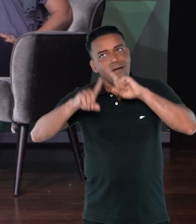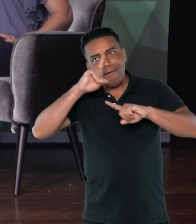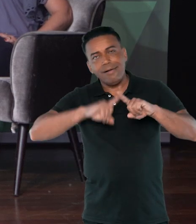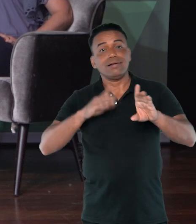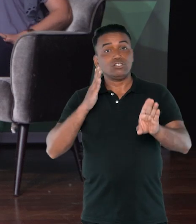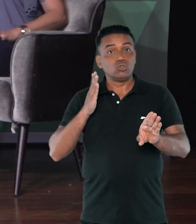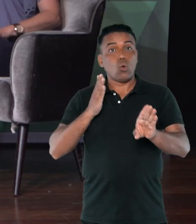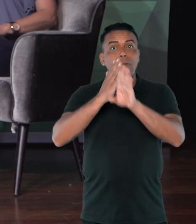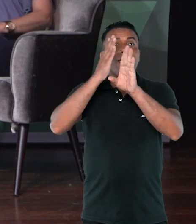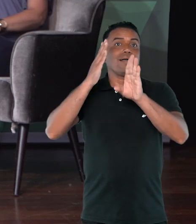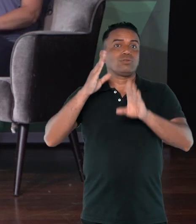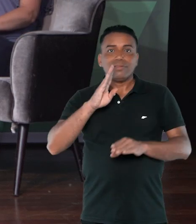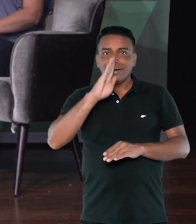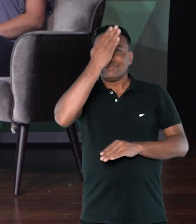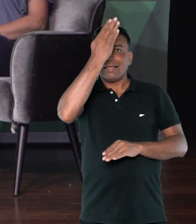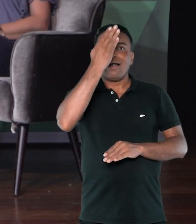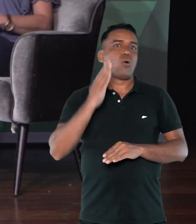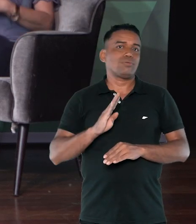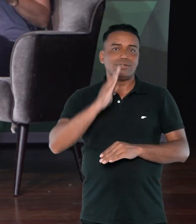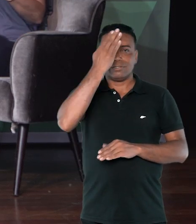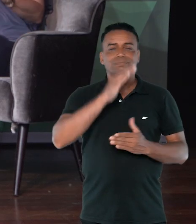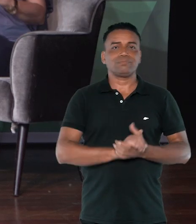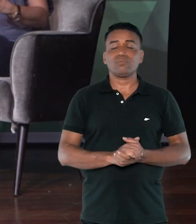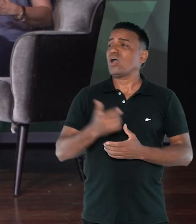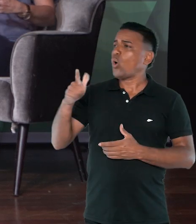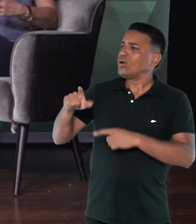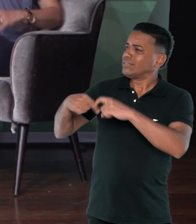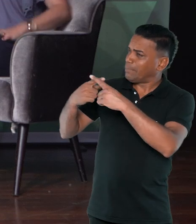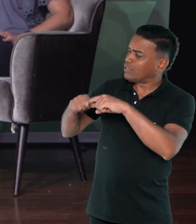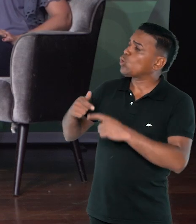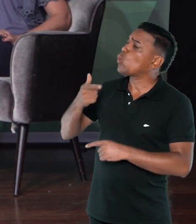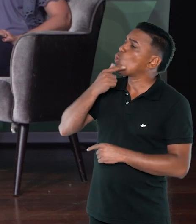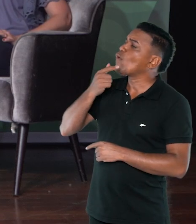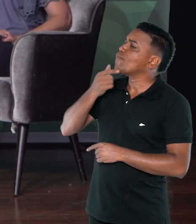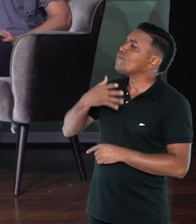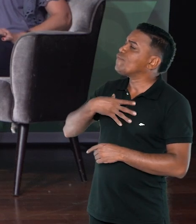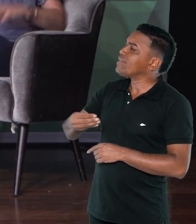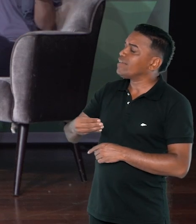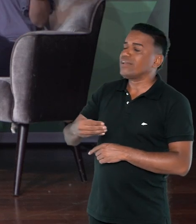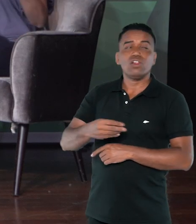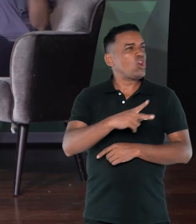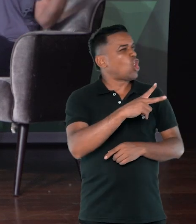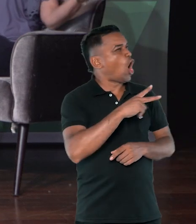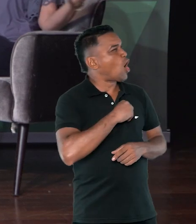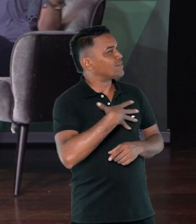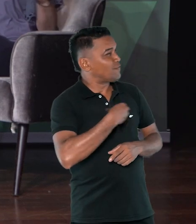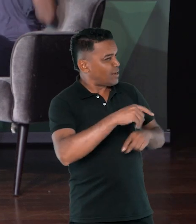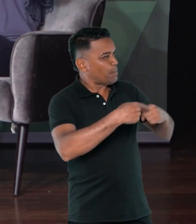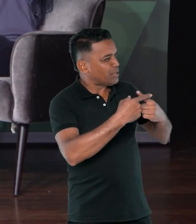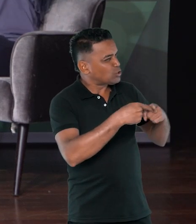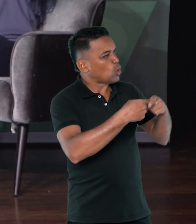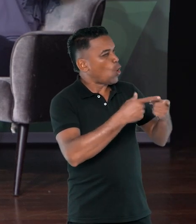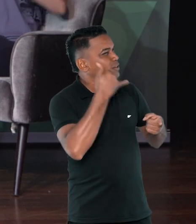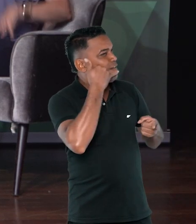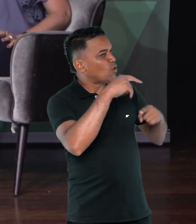Do filho é muito leve também, muito engraçado, mas até chegar na leveza doeu demais, né? Essa coisa de filho pegar celular,